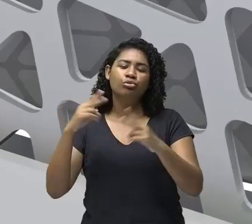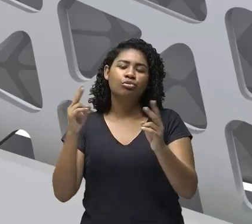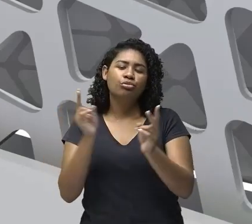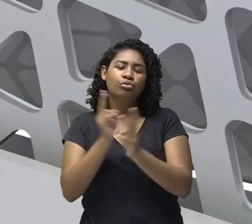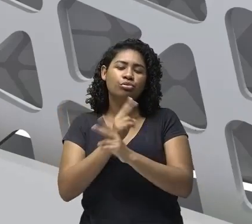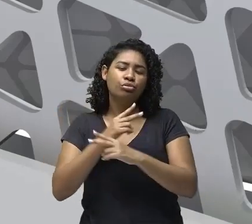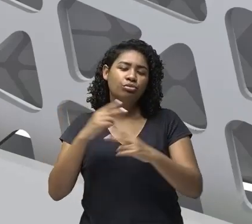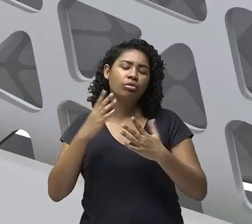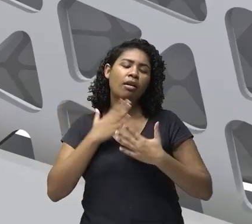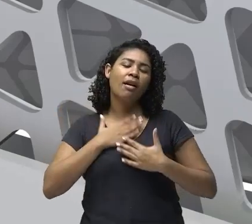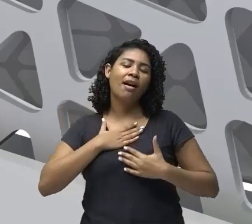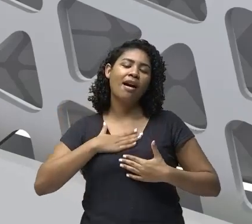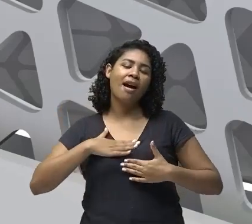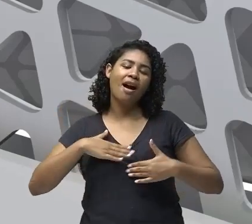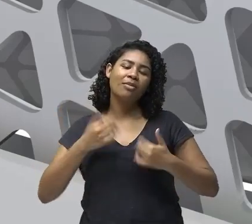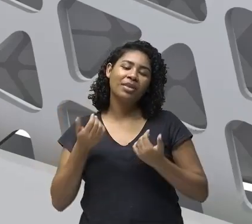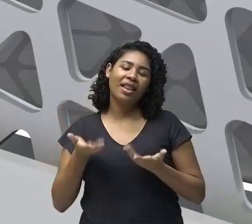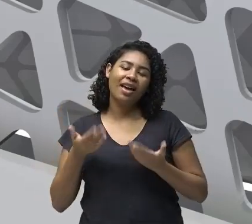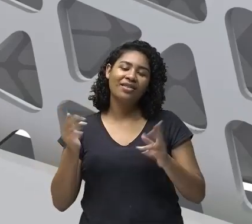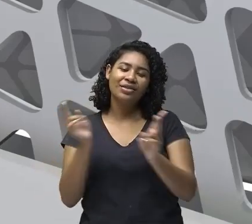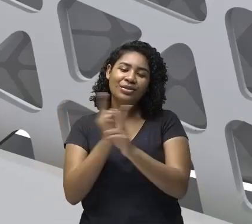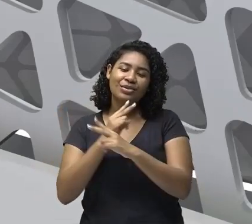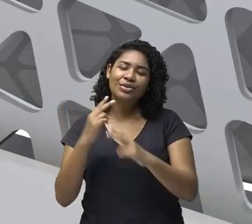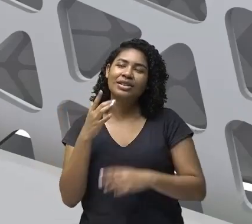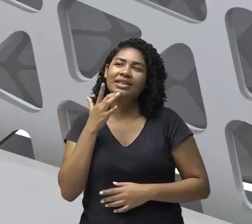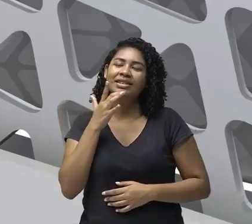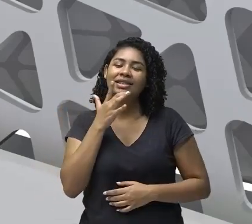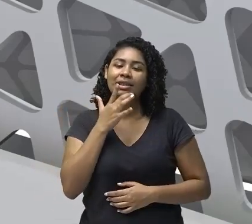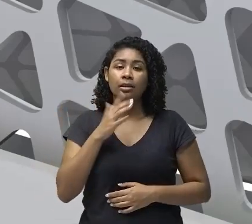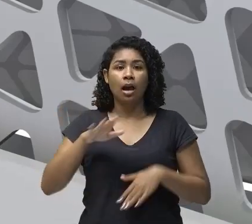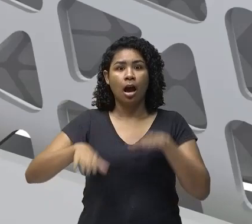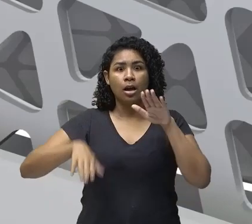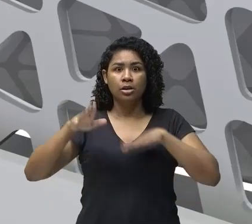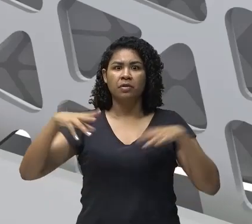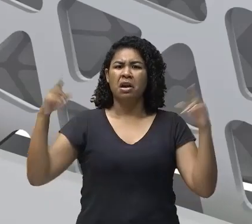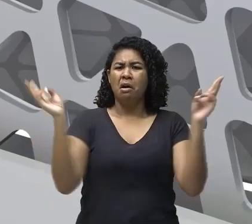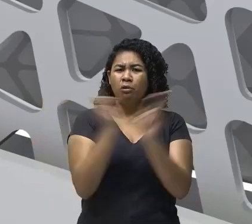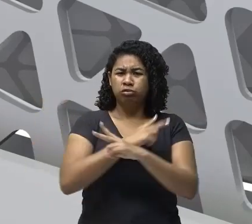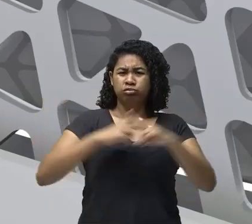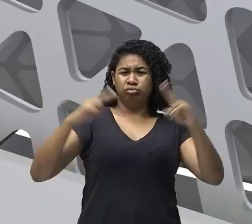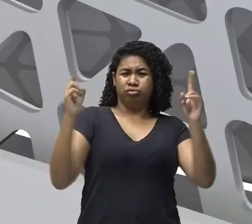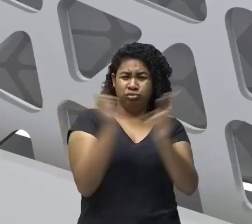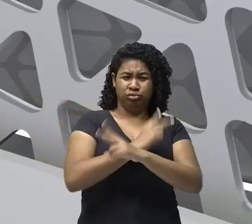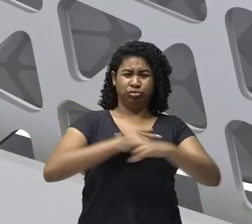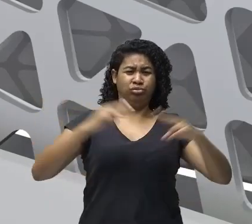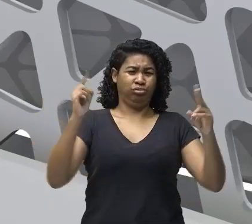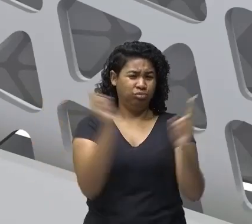mais branda, às vezes ele vem mais forte. Tudo isso está